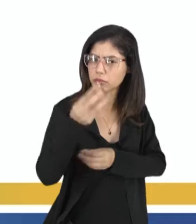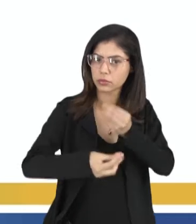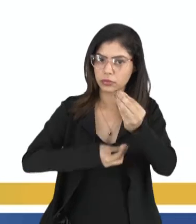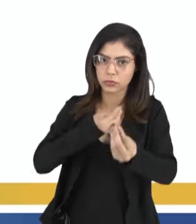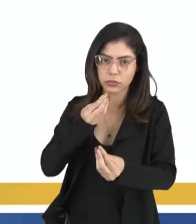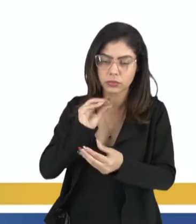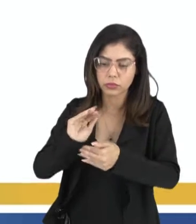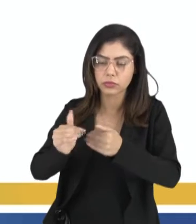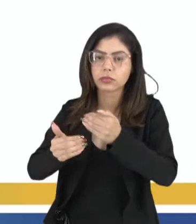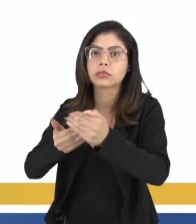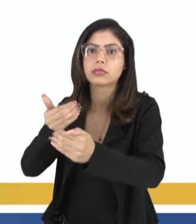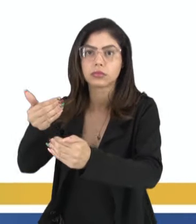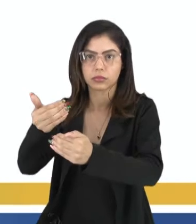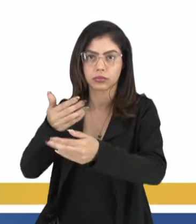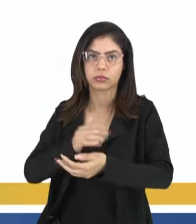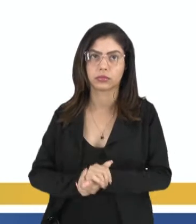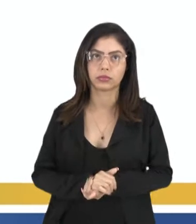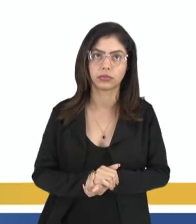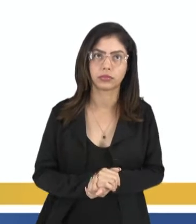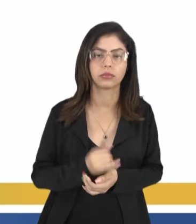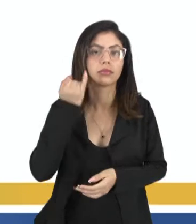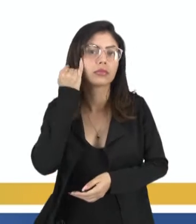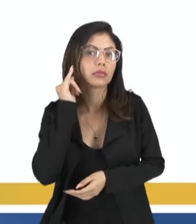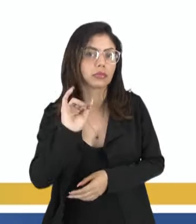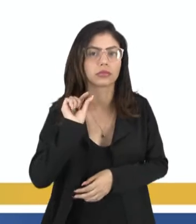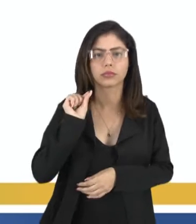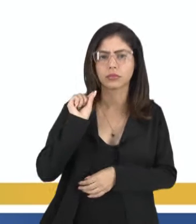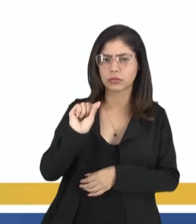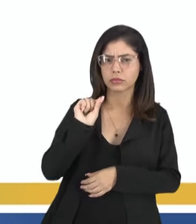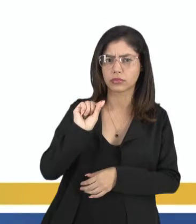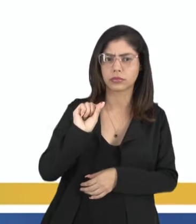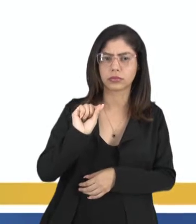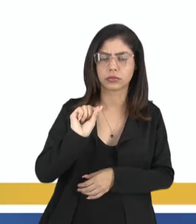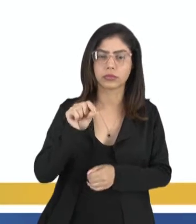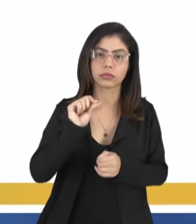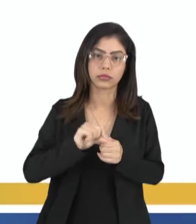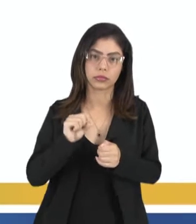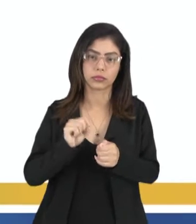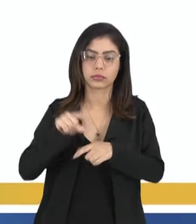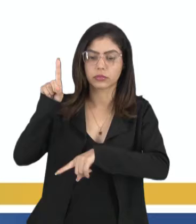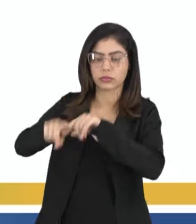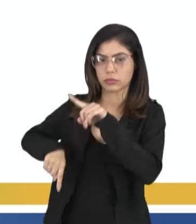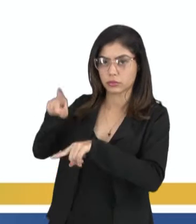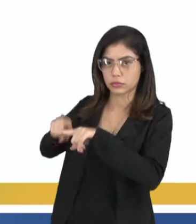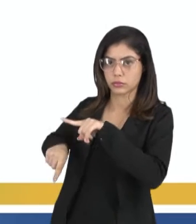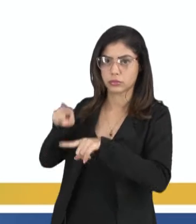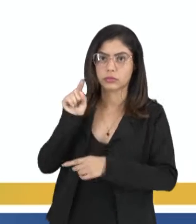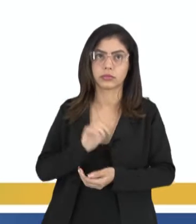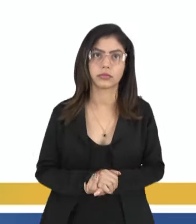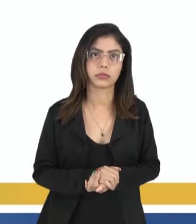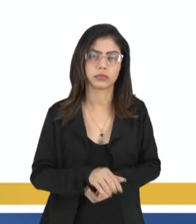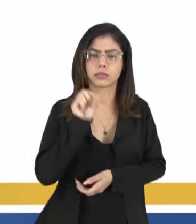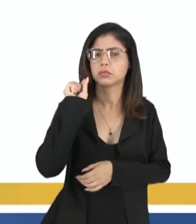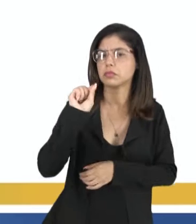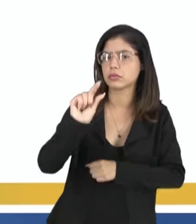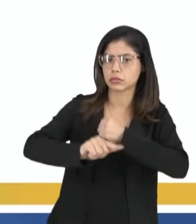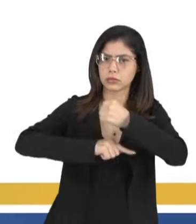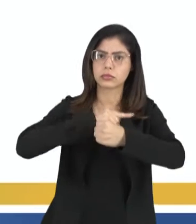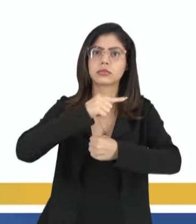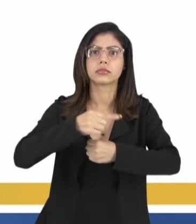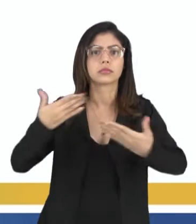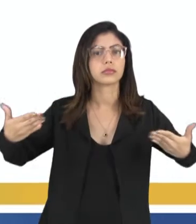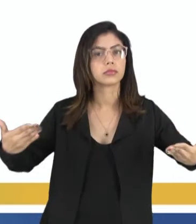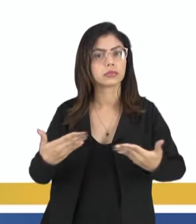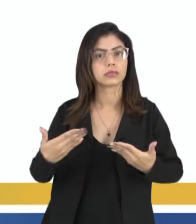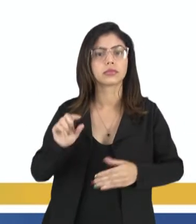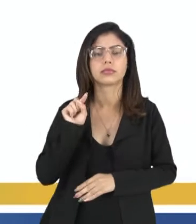a evolução da ideia do que era formado a matéria, do que seria um átomo, e hoje o